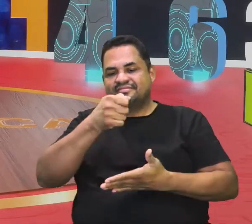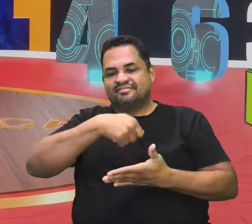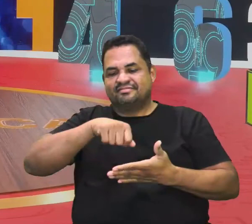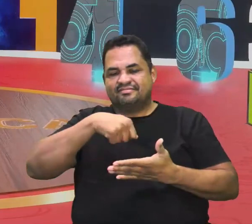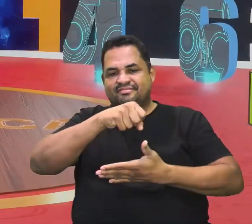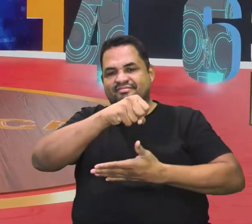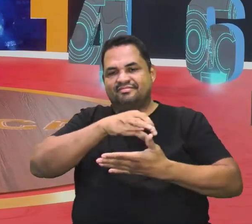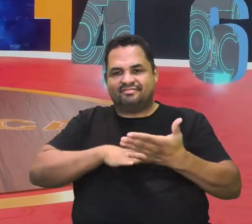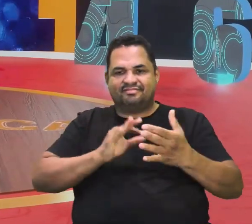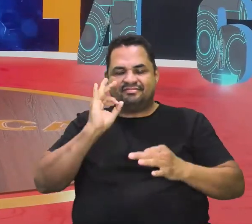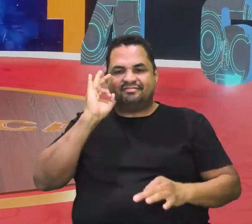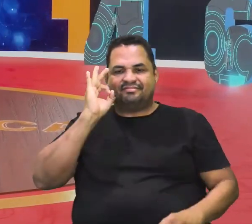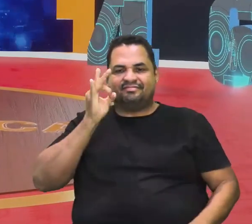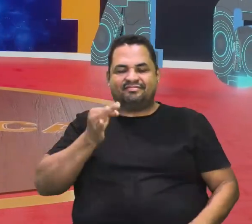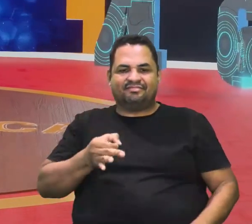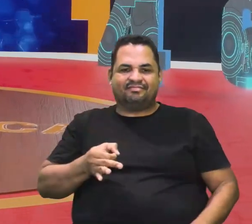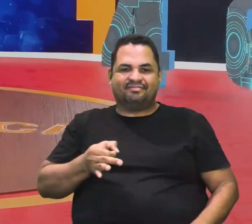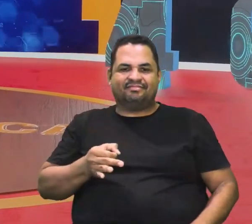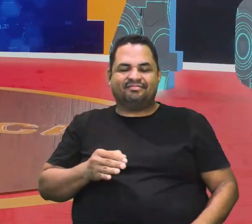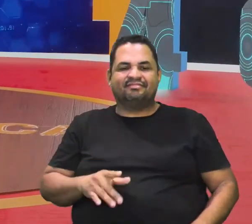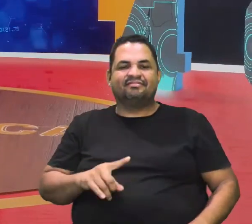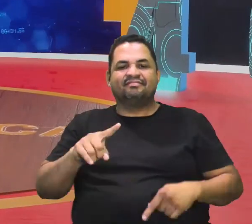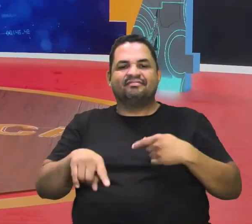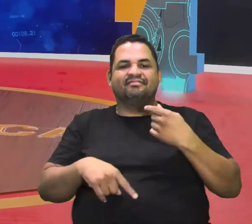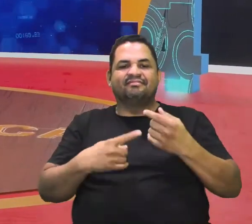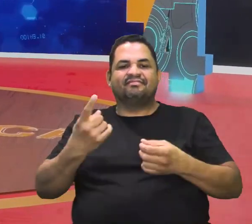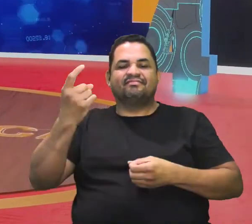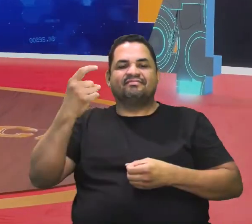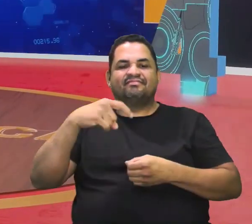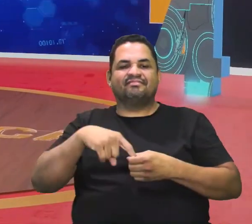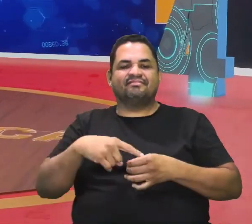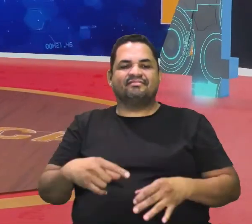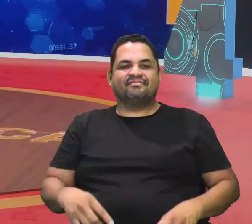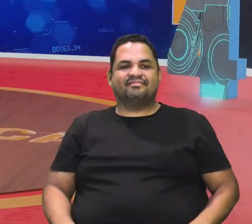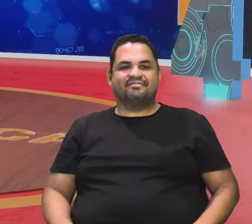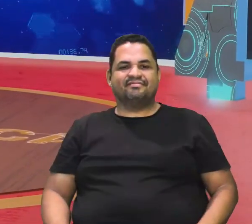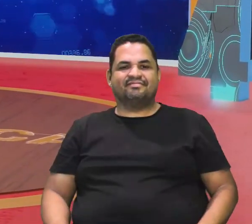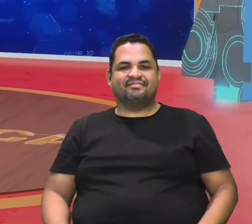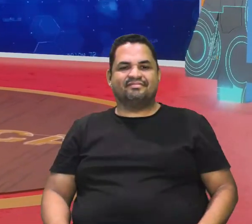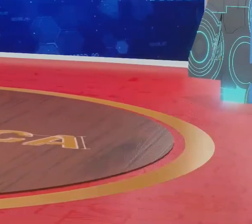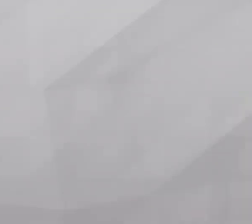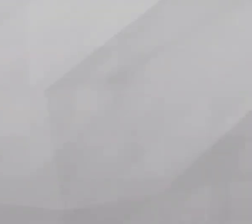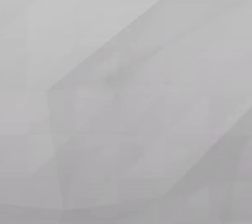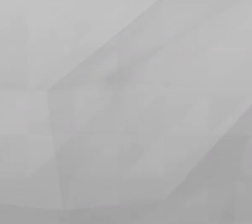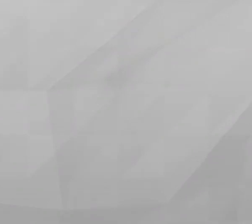a correção das atividades. Certinho? Certinho. Então, até já, daqui a pouco estamos de volta.